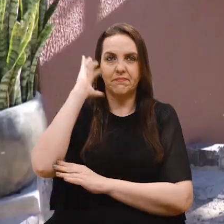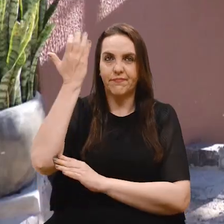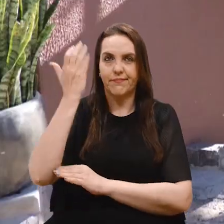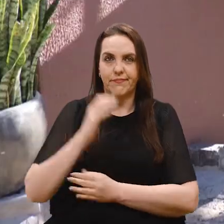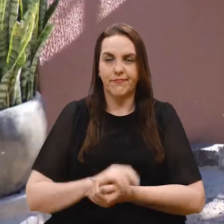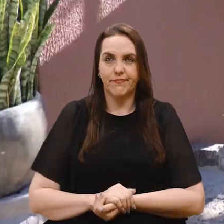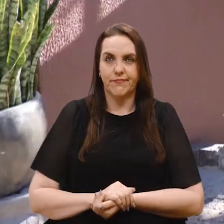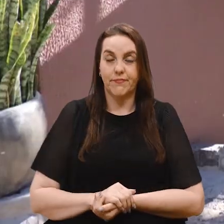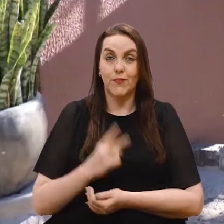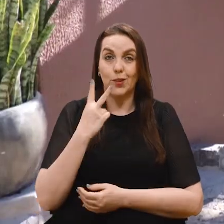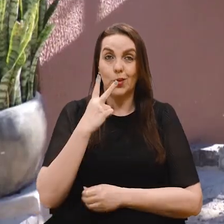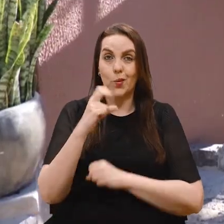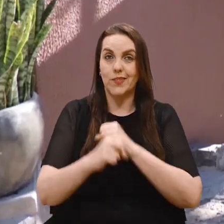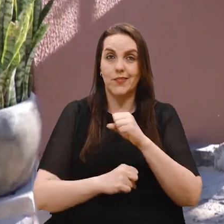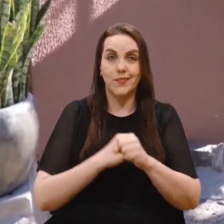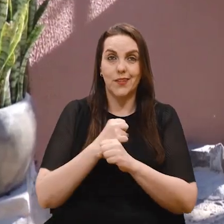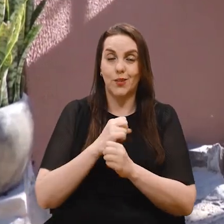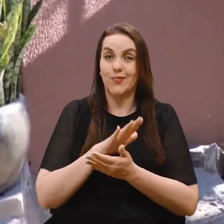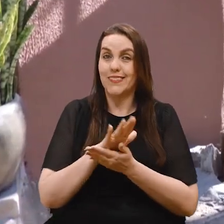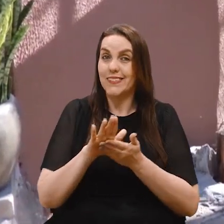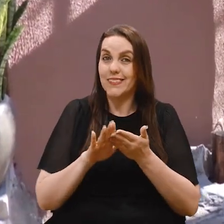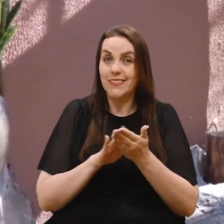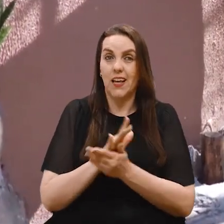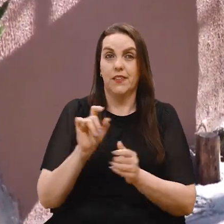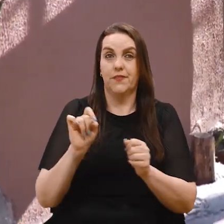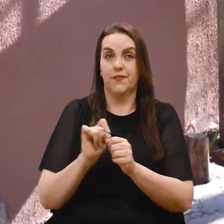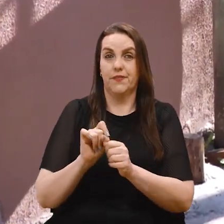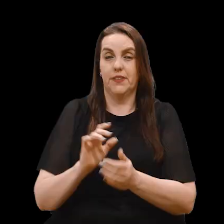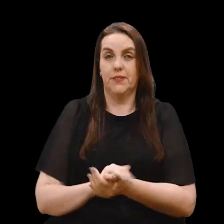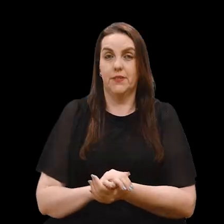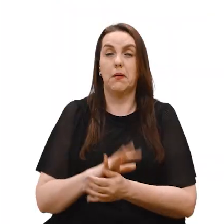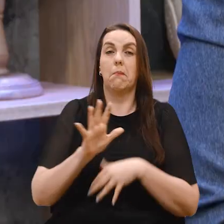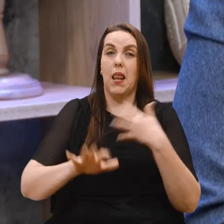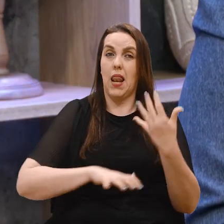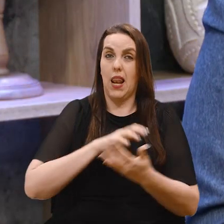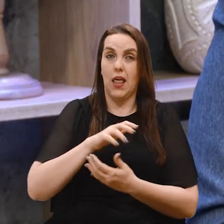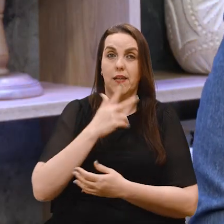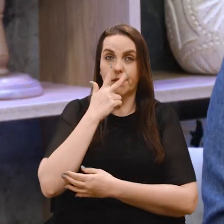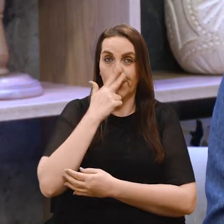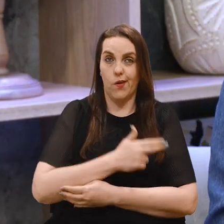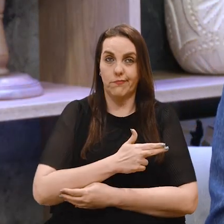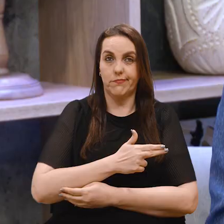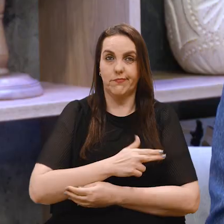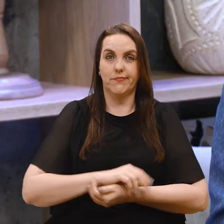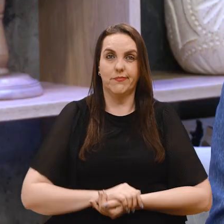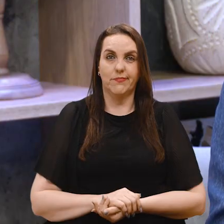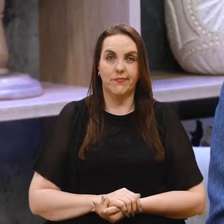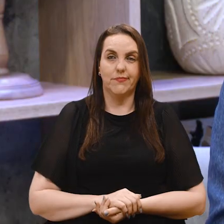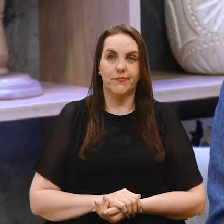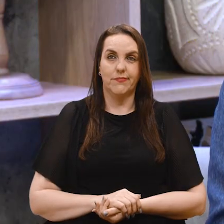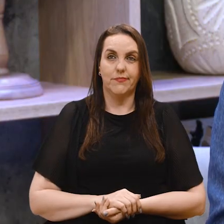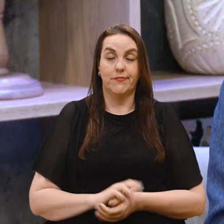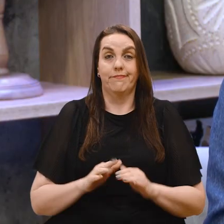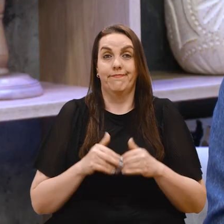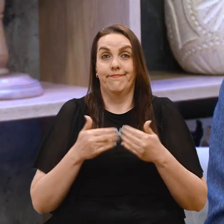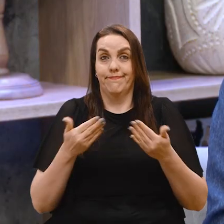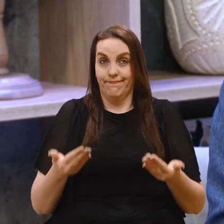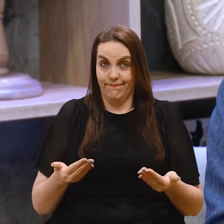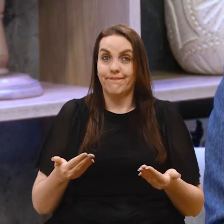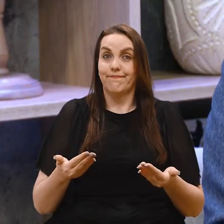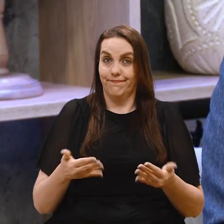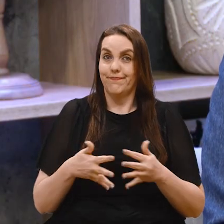2 anos e nada foi feito. Ainda continua a mesma bagunça. Pois é, né? Situação